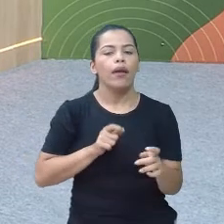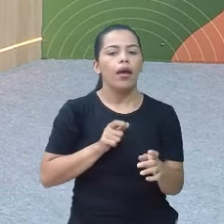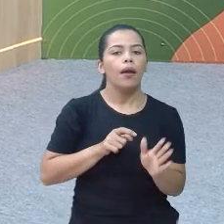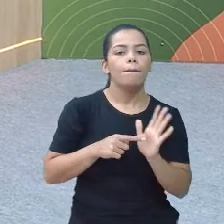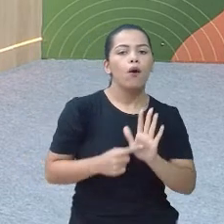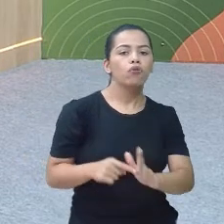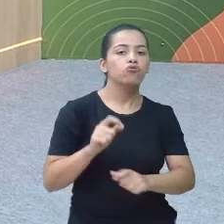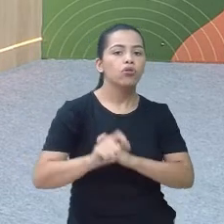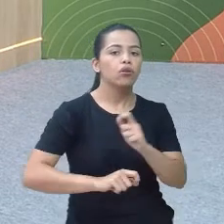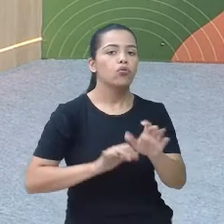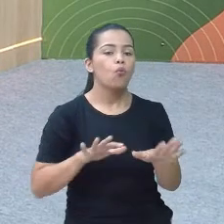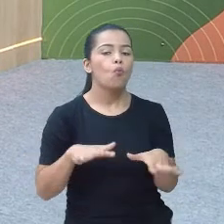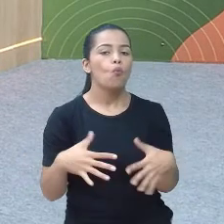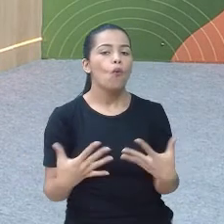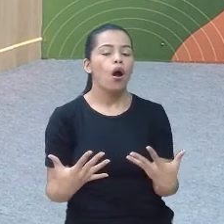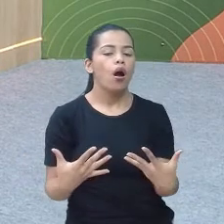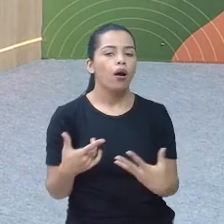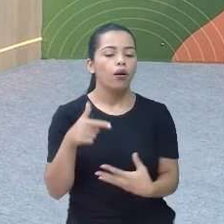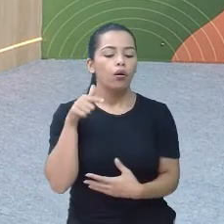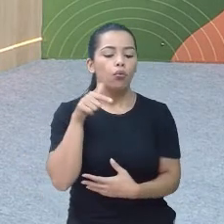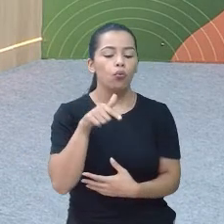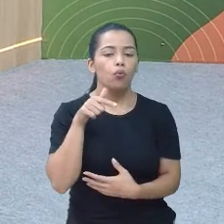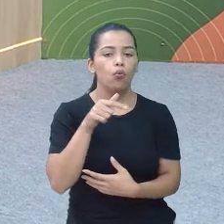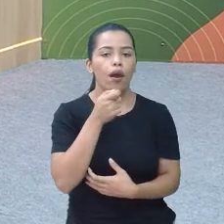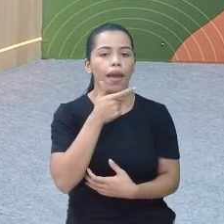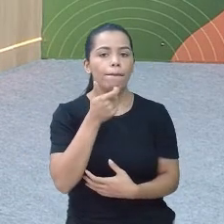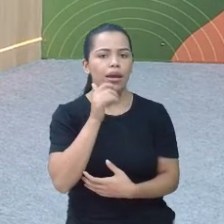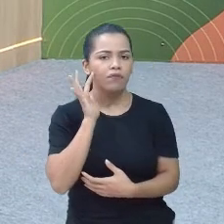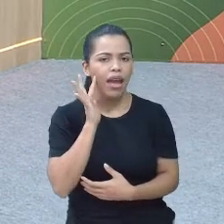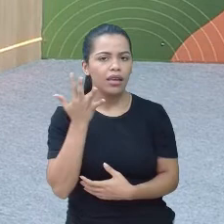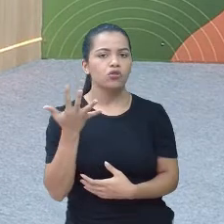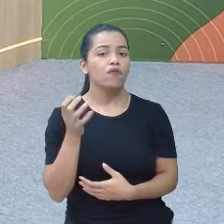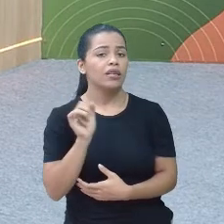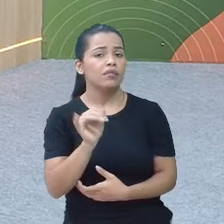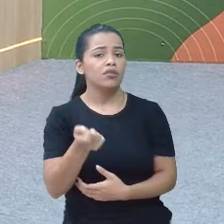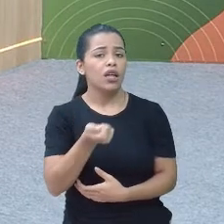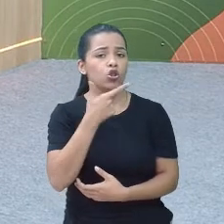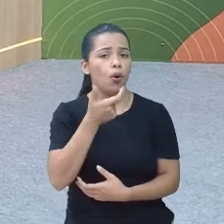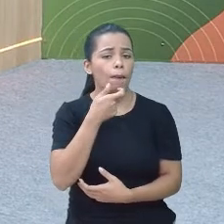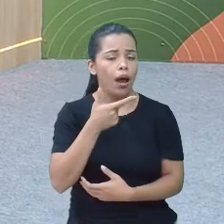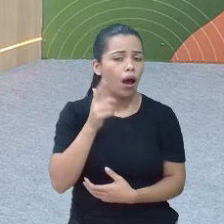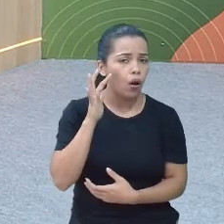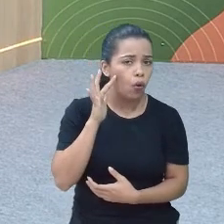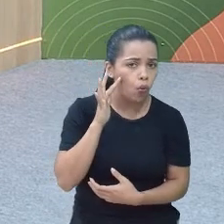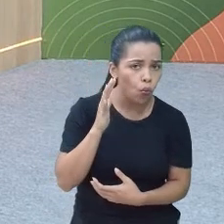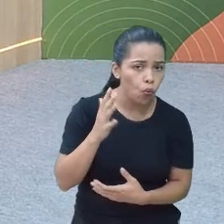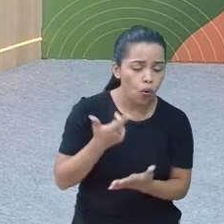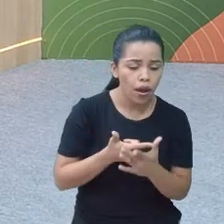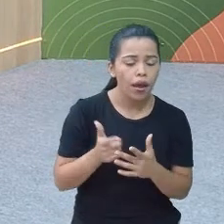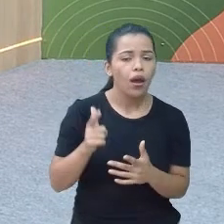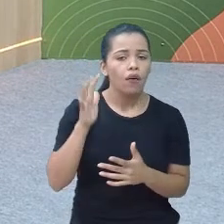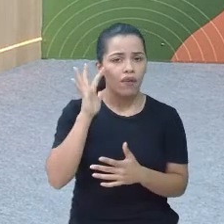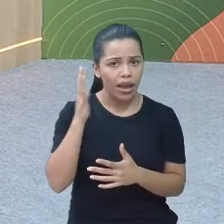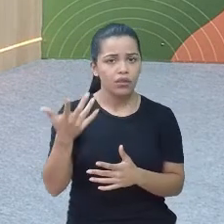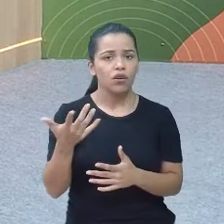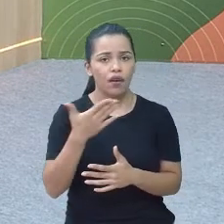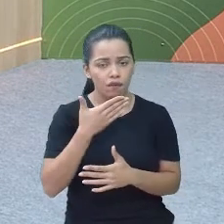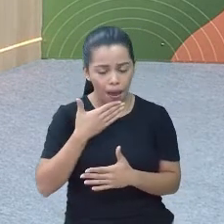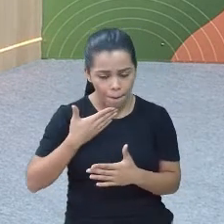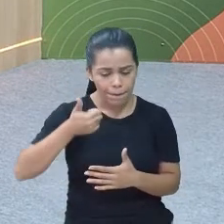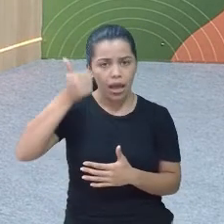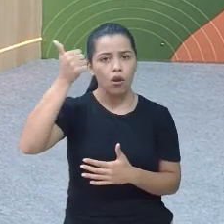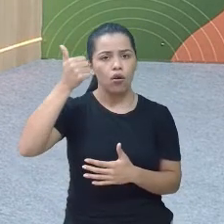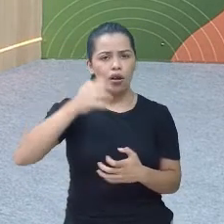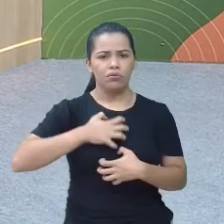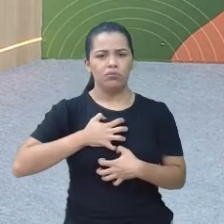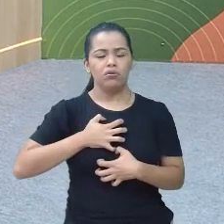da eficiência daquele remédio. Ou seja, será que você tomar aquele remédio de fato, você vai melhorar daquele sintoma que você estava?